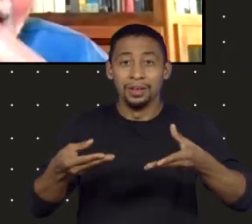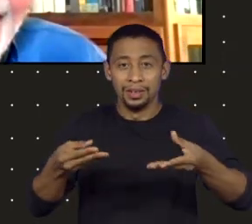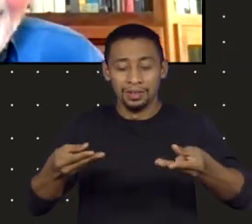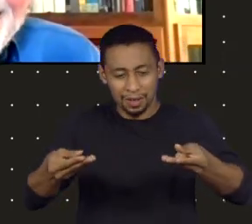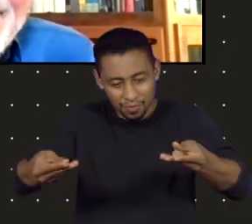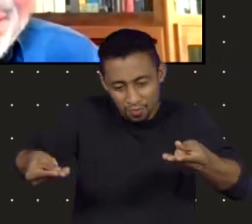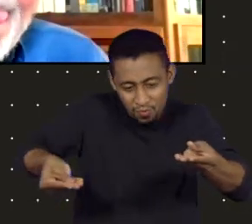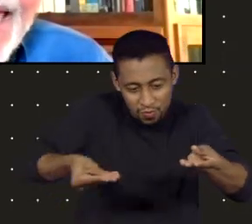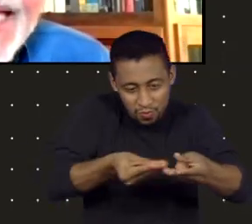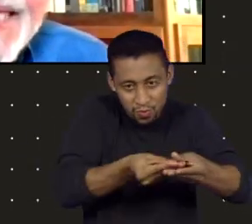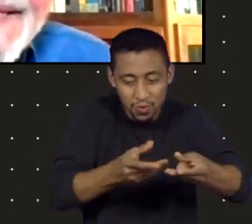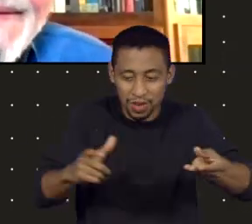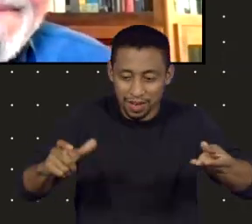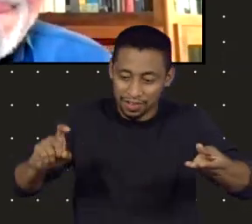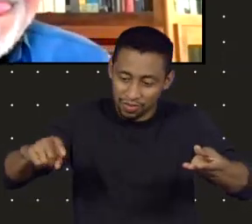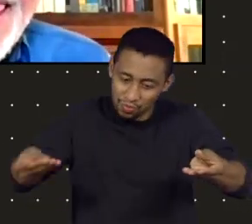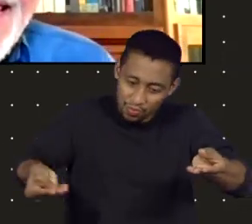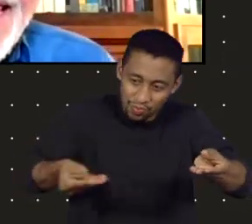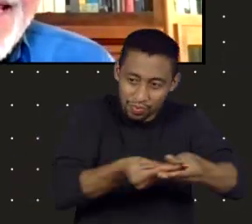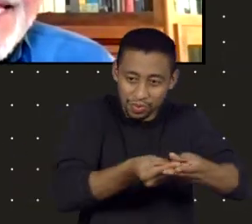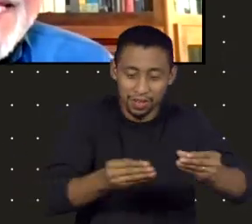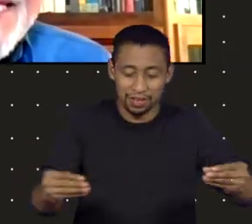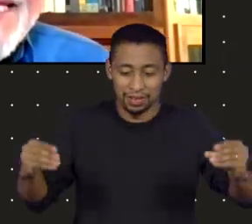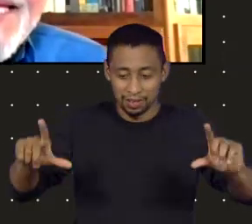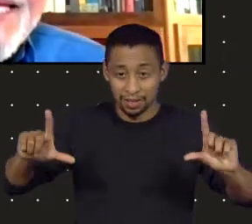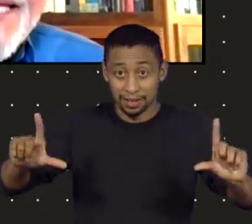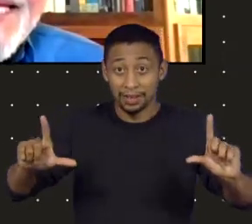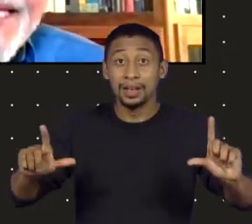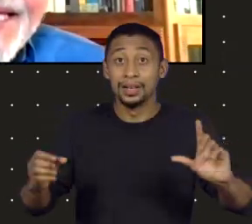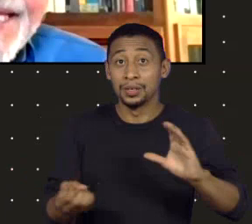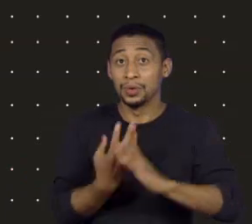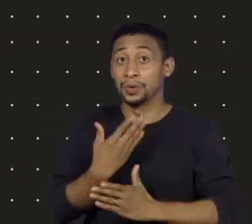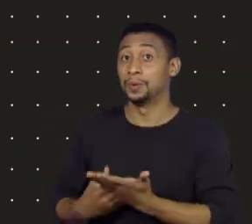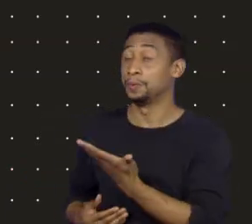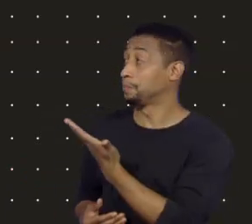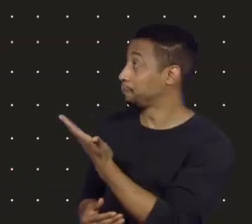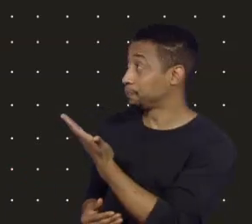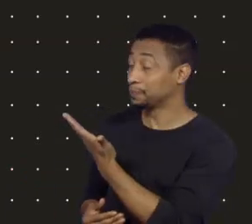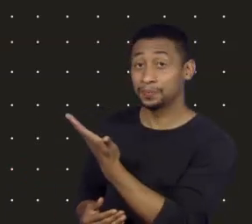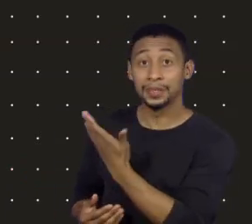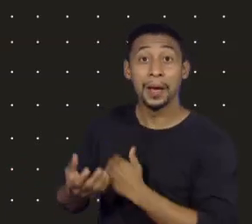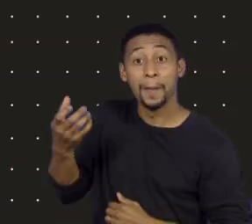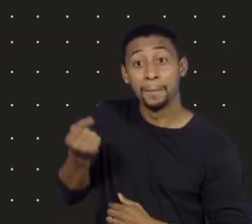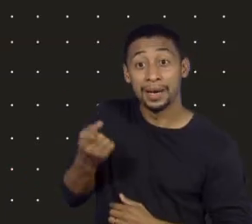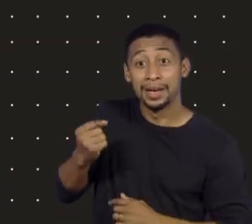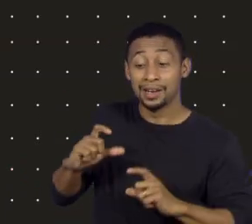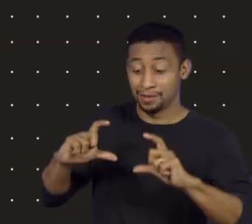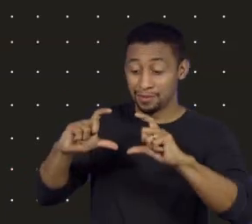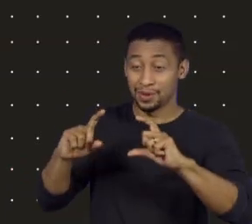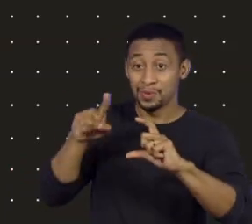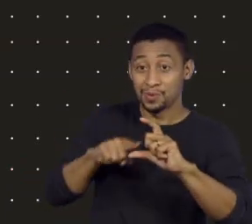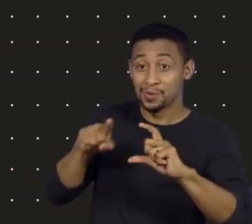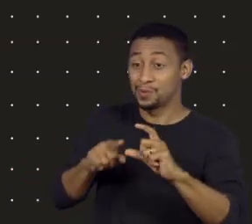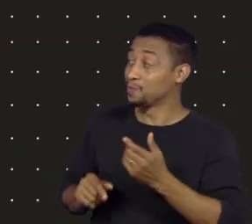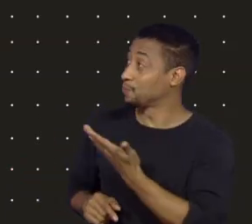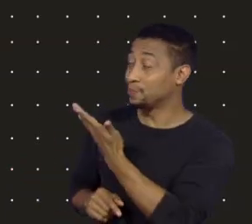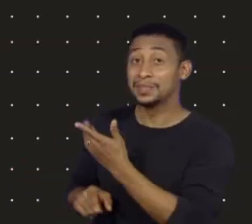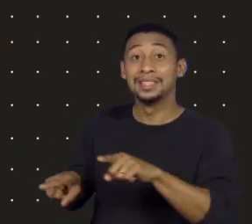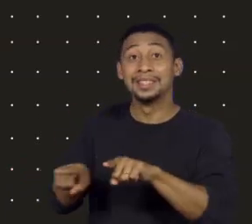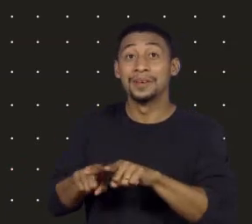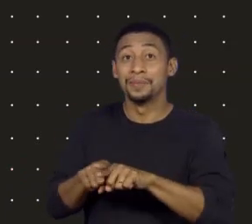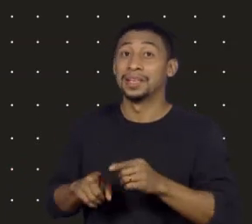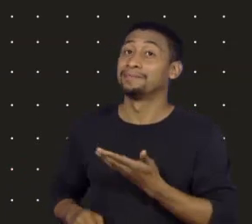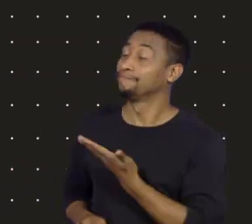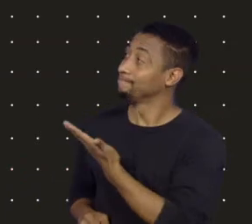capas de discos fantásticas. Uma é aquele que eu chamo de capa branca, que é o Essa é a Sua Vida, e depois ele fez a capa